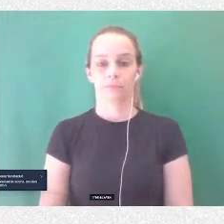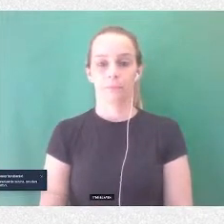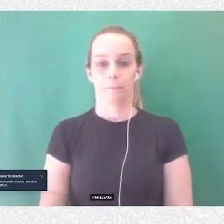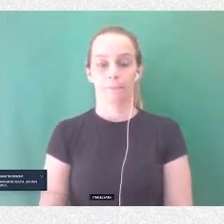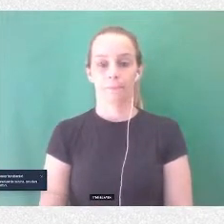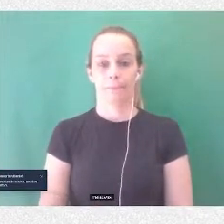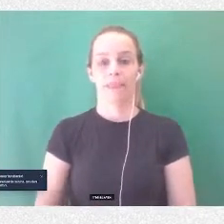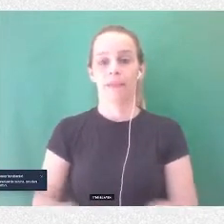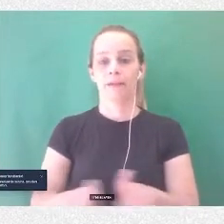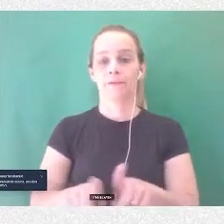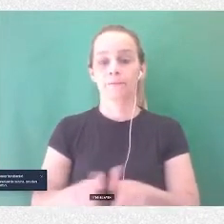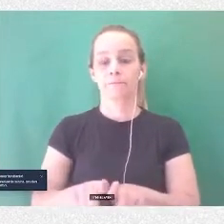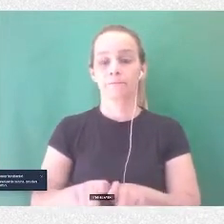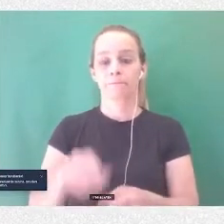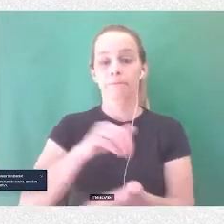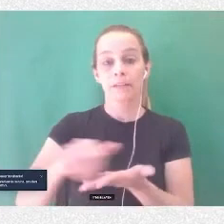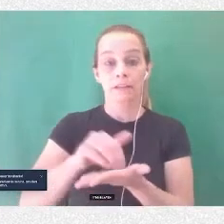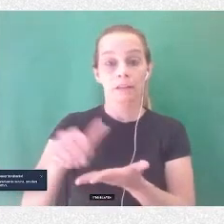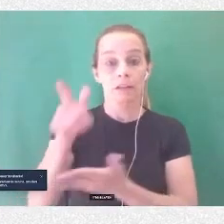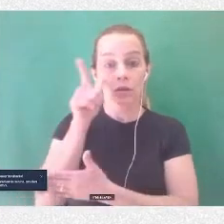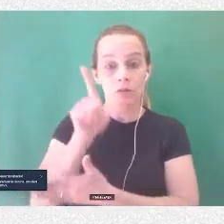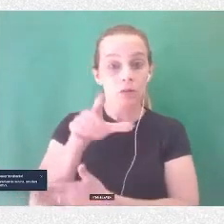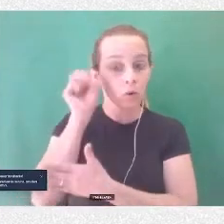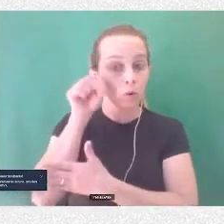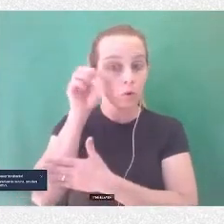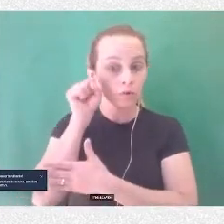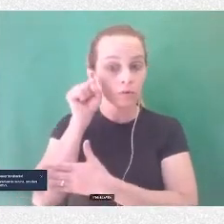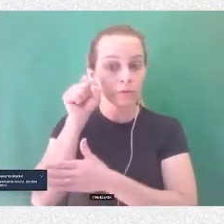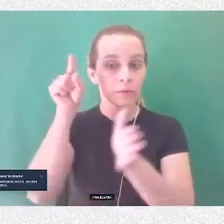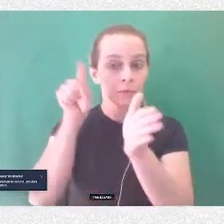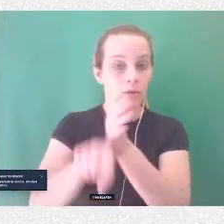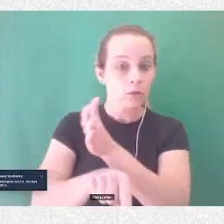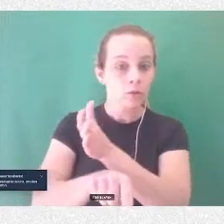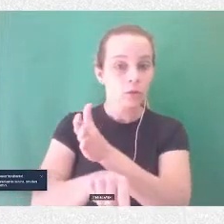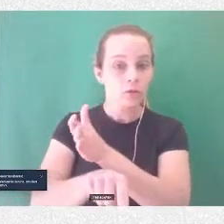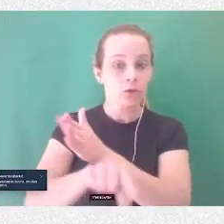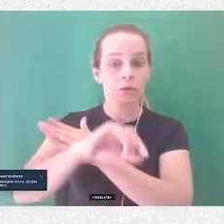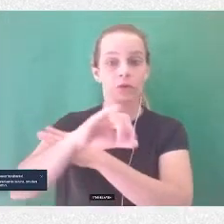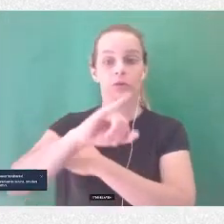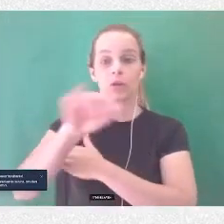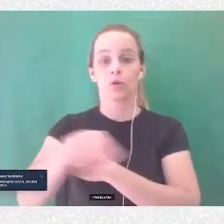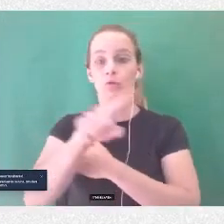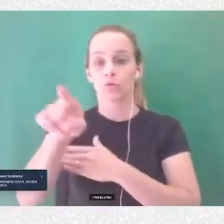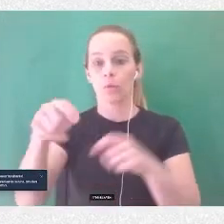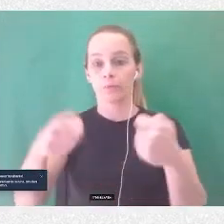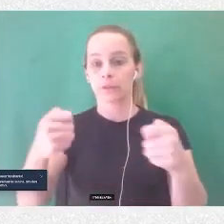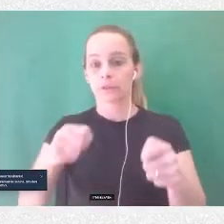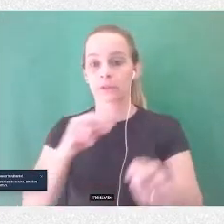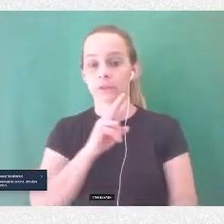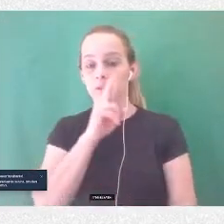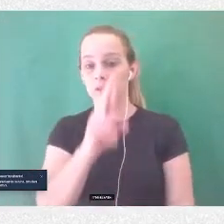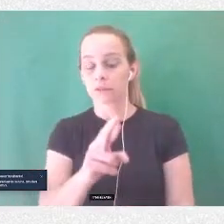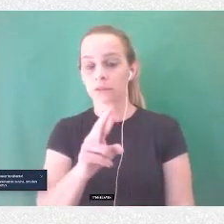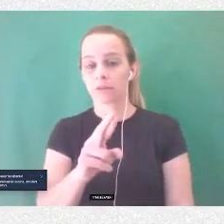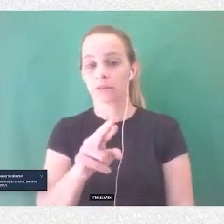Não sei se a secretária conseguiu ouvir a pergunta, se é preciso que o João repita, secretária.